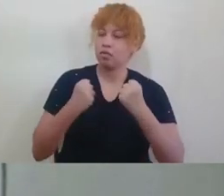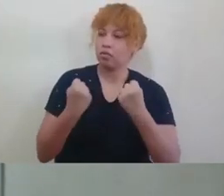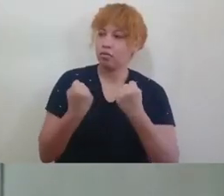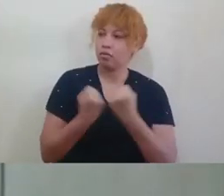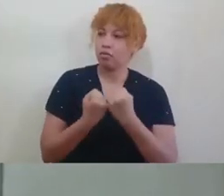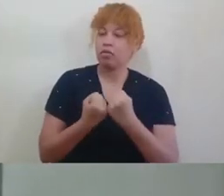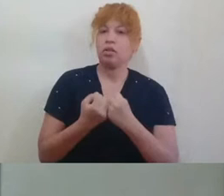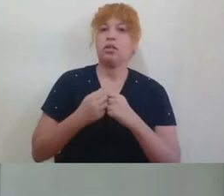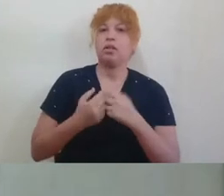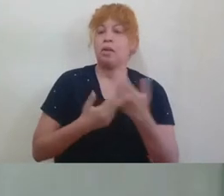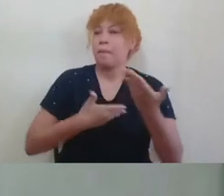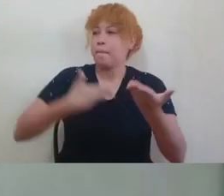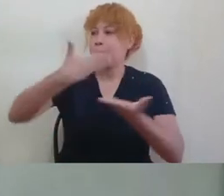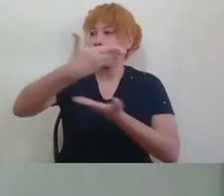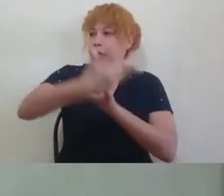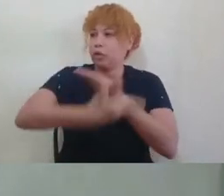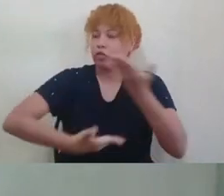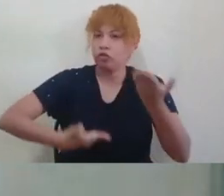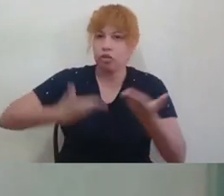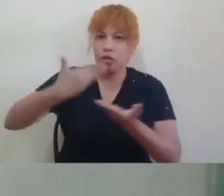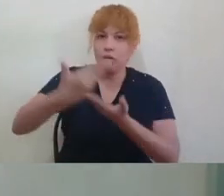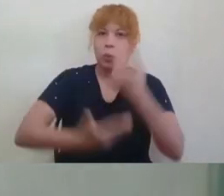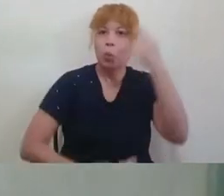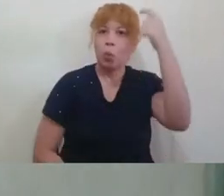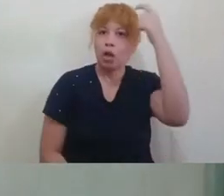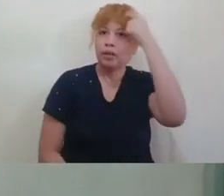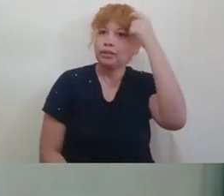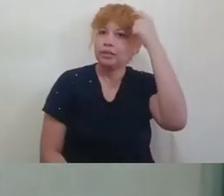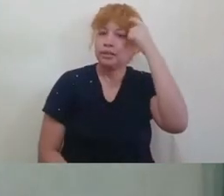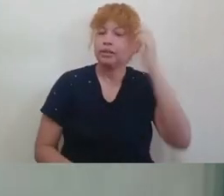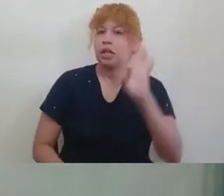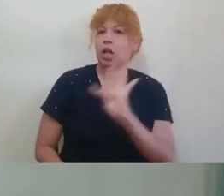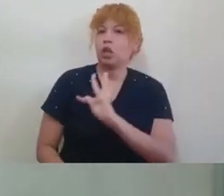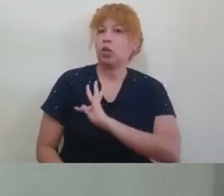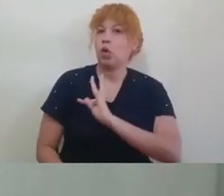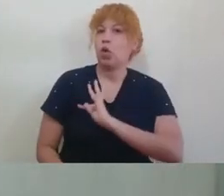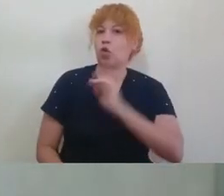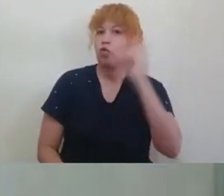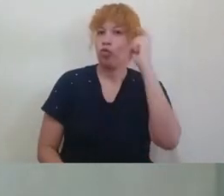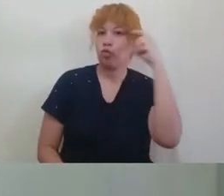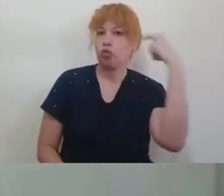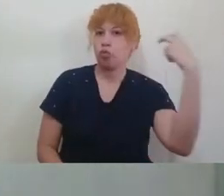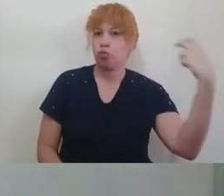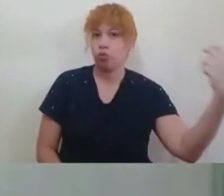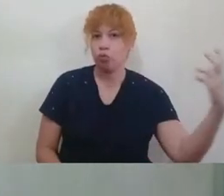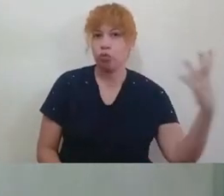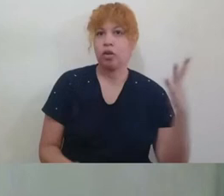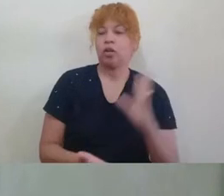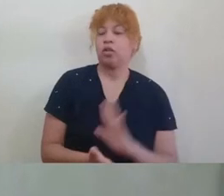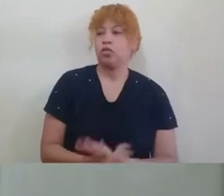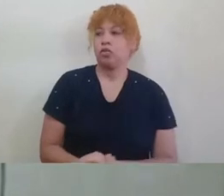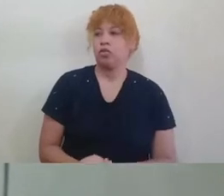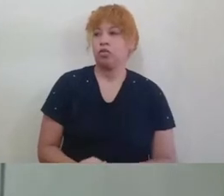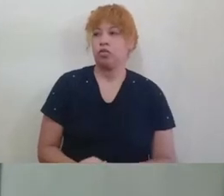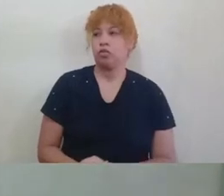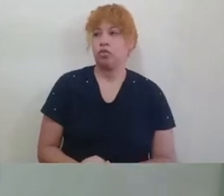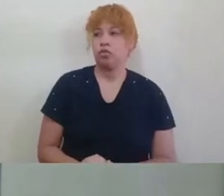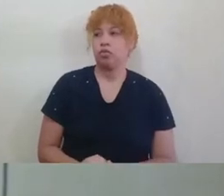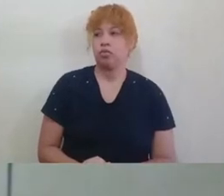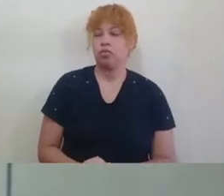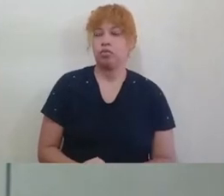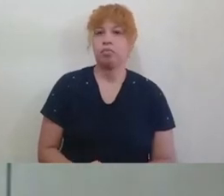Prometo defender a educação de qualidade social, orientada pelos princípios éticos da